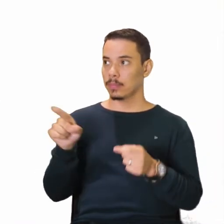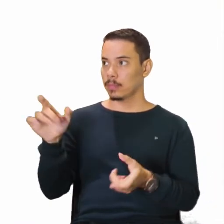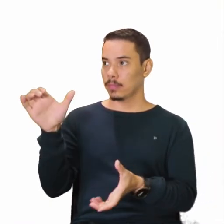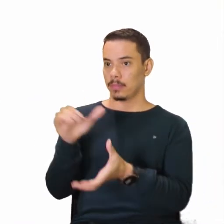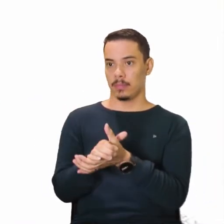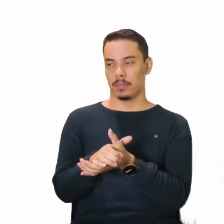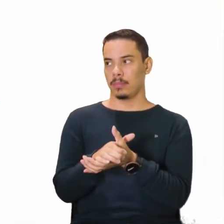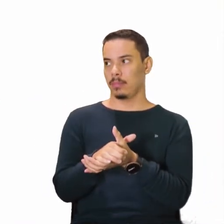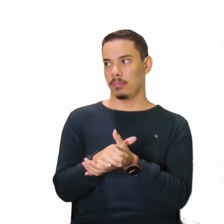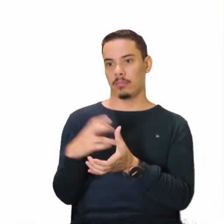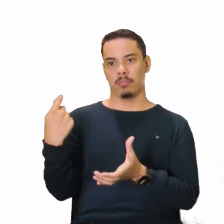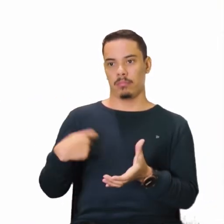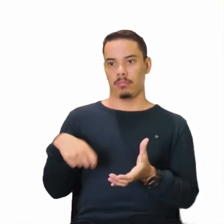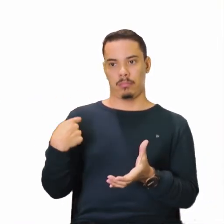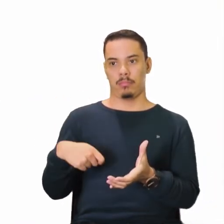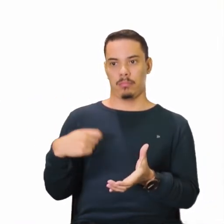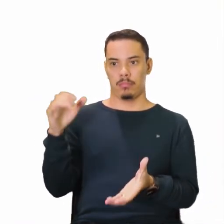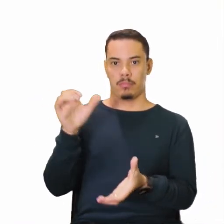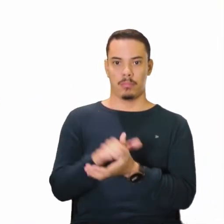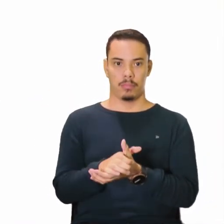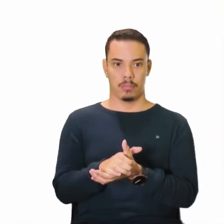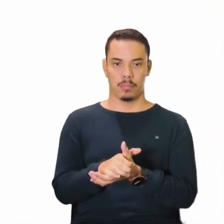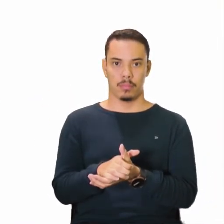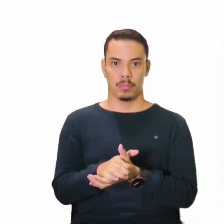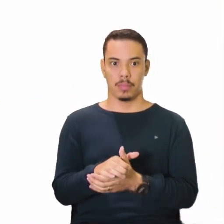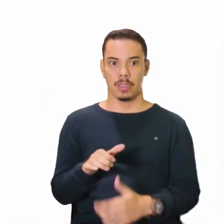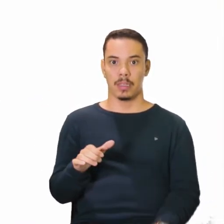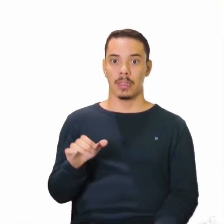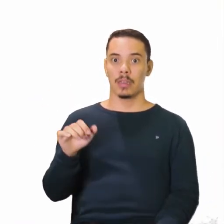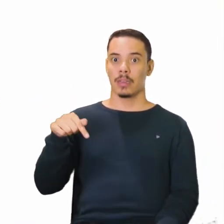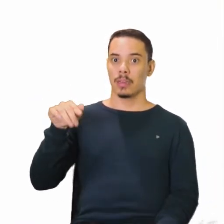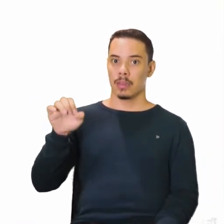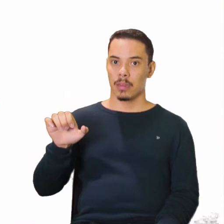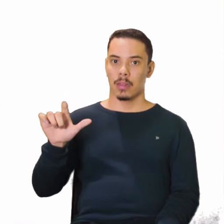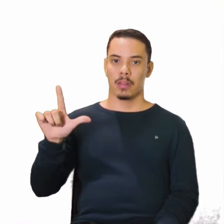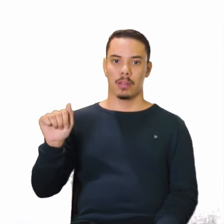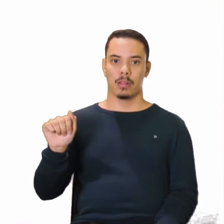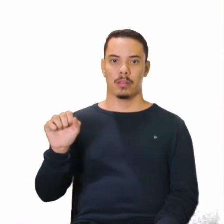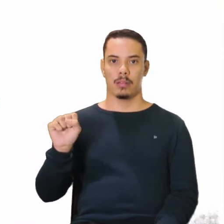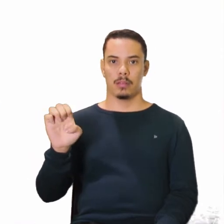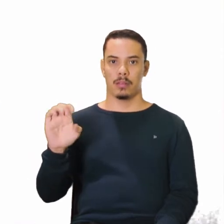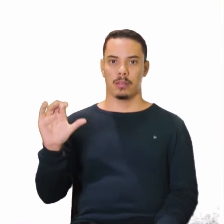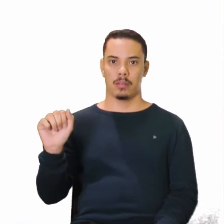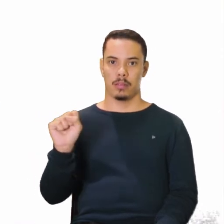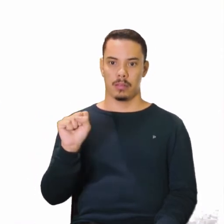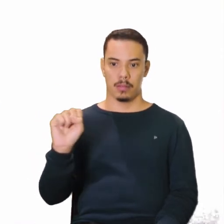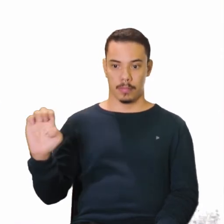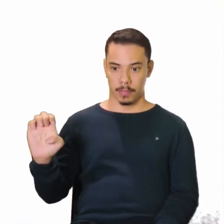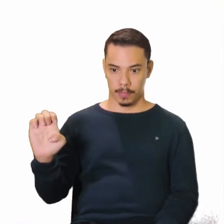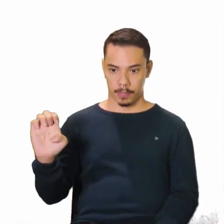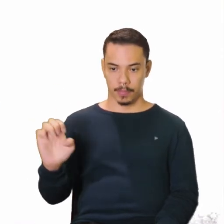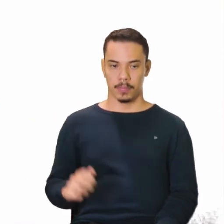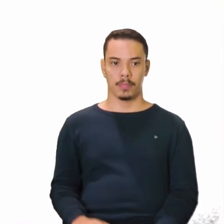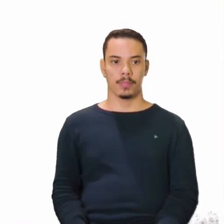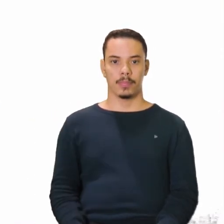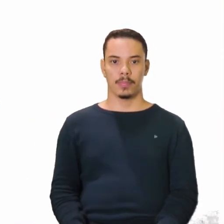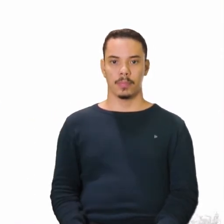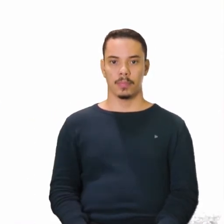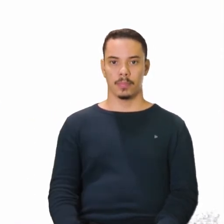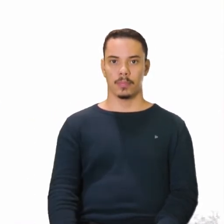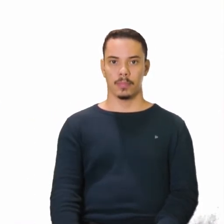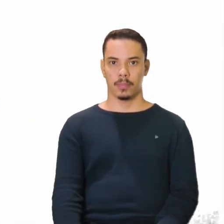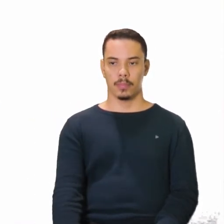case. Que ela se case é a oração subordinada que complementa a primeira. Então, você vai